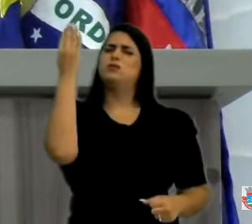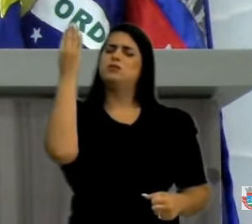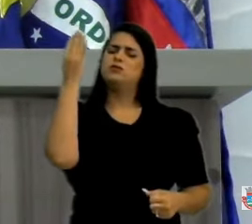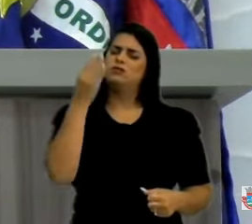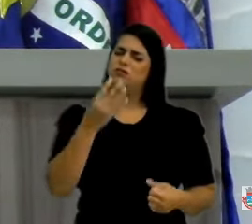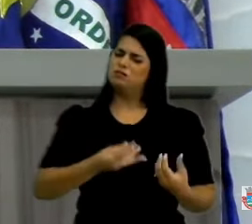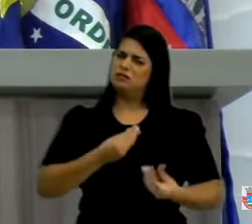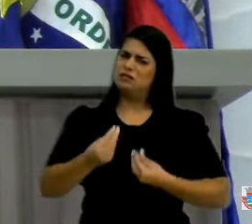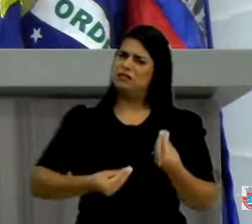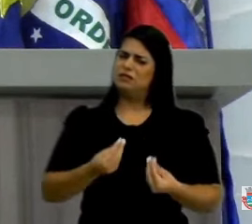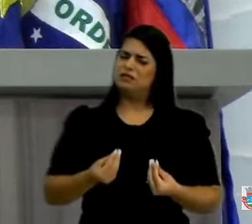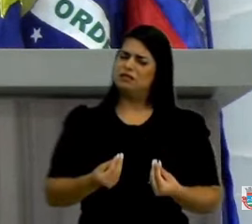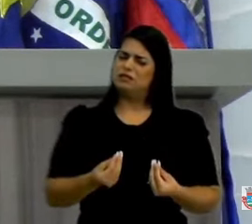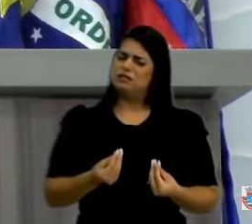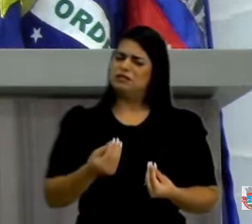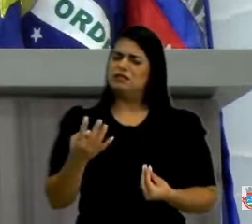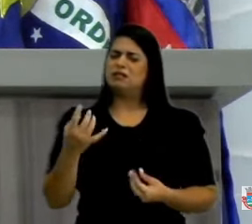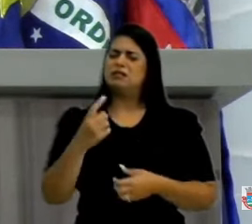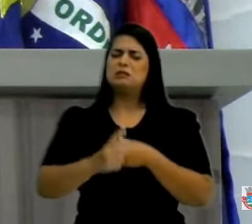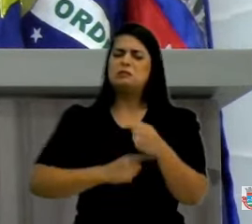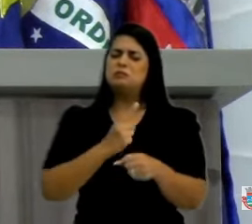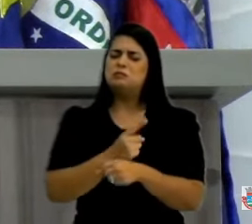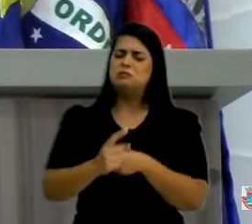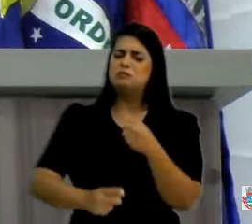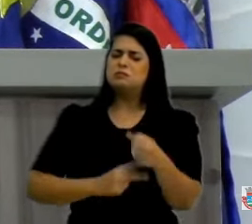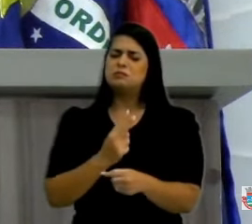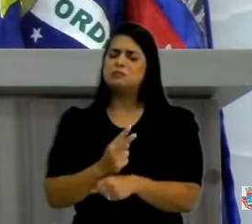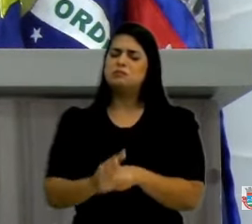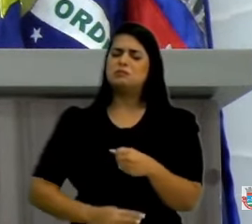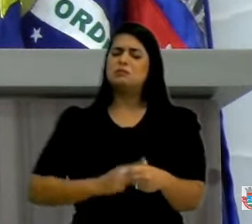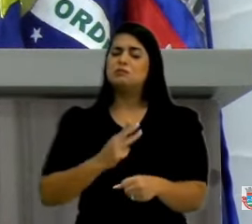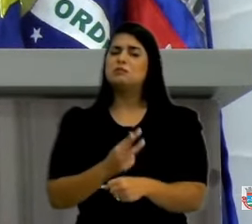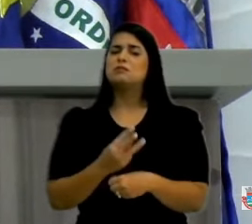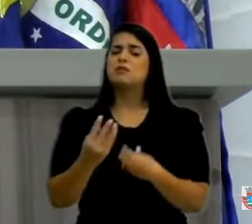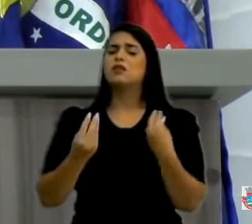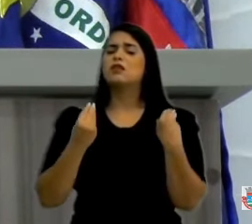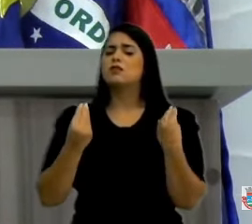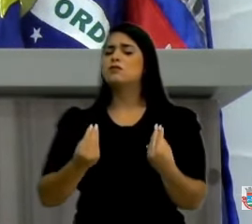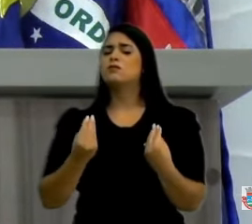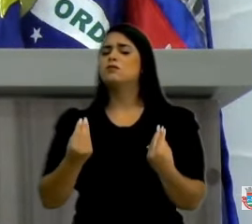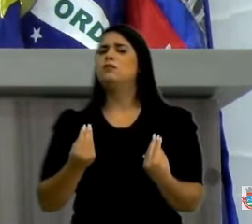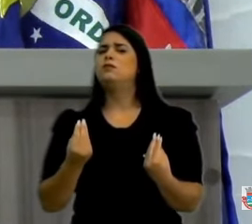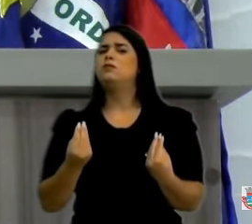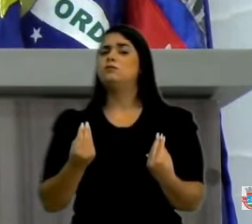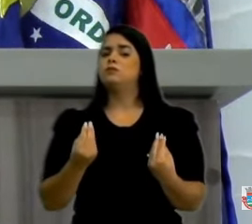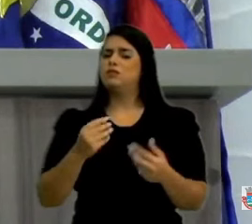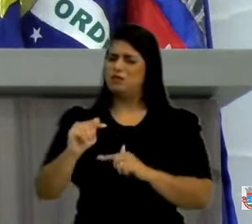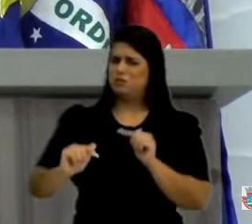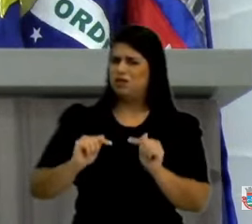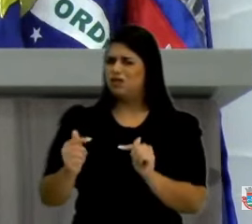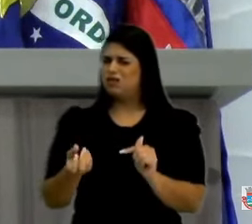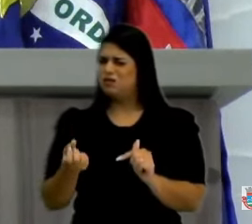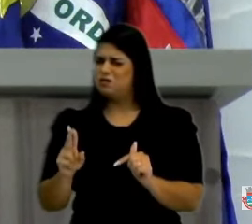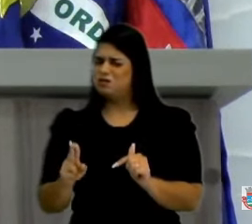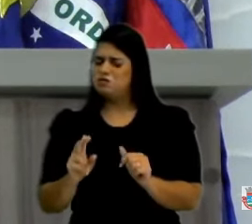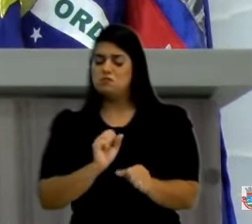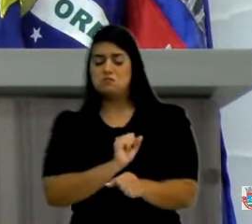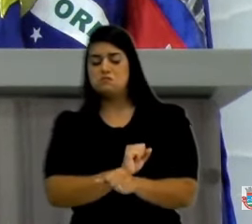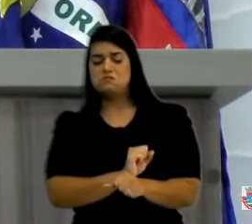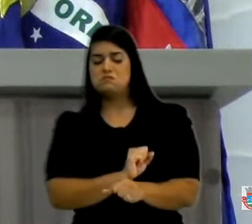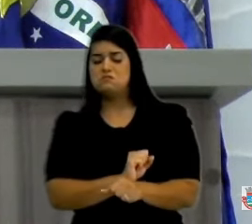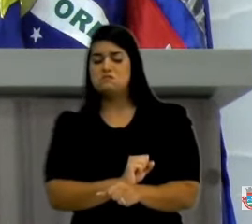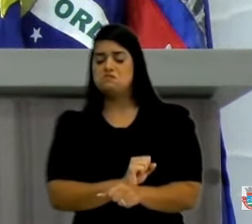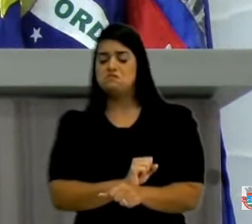Mas e os 4 anos, os 3 anos que passaram? Como é que foi feito? Então as pessoas que vão